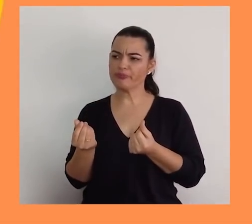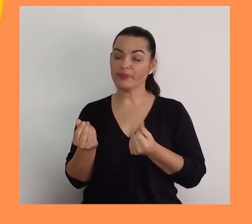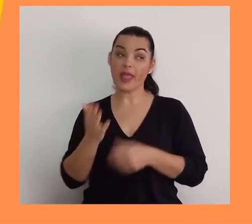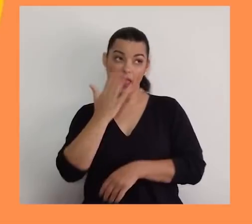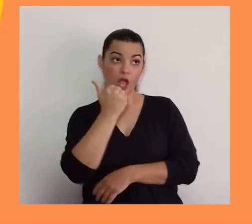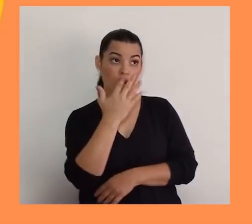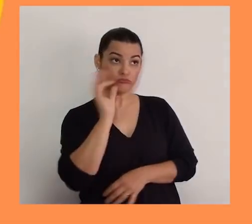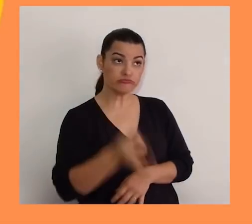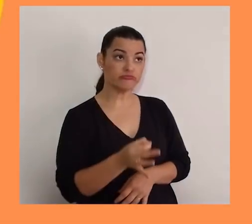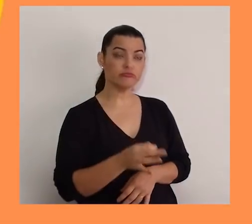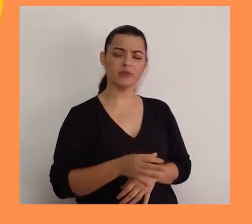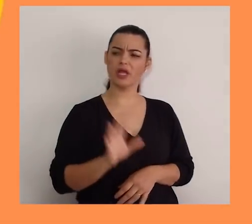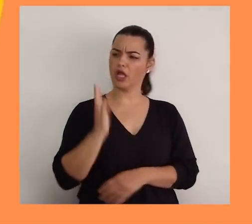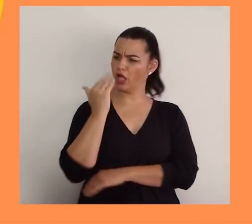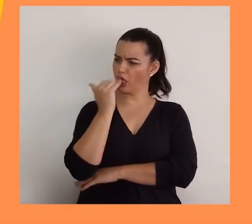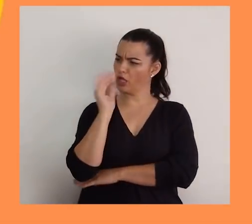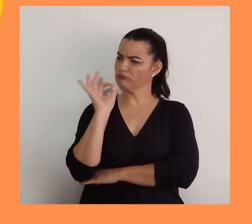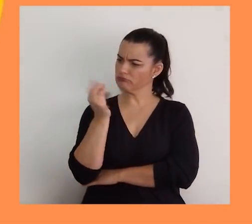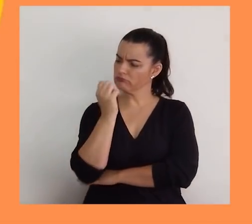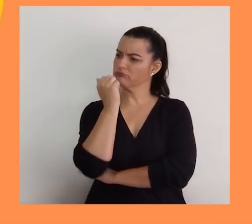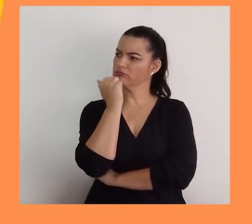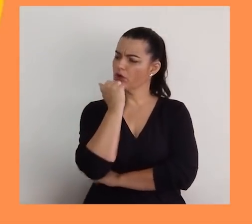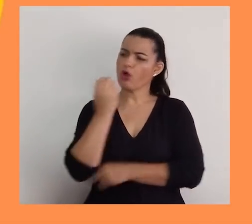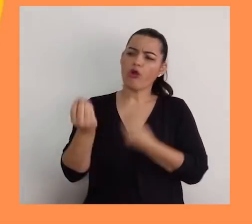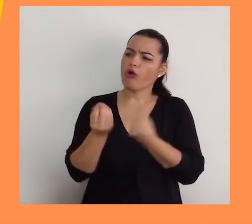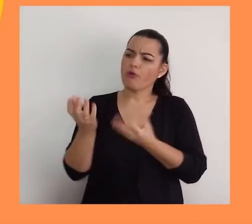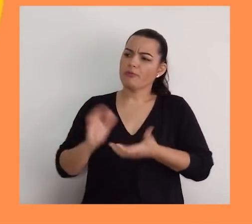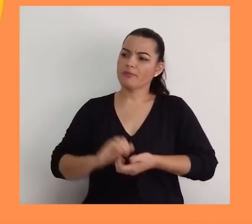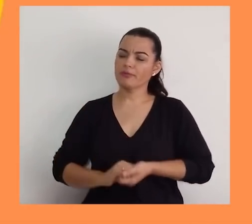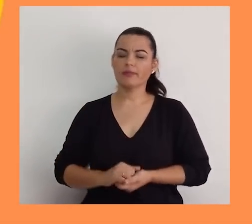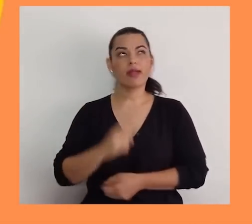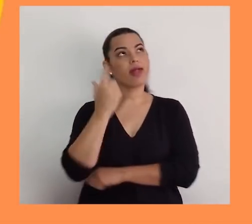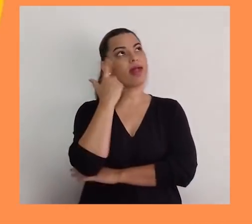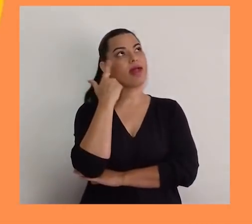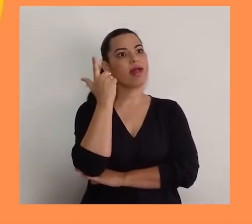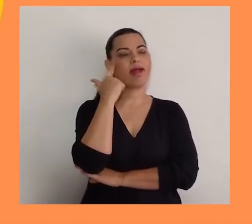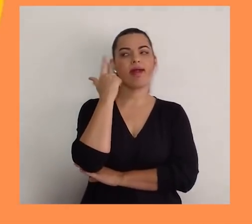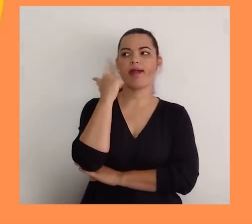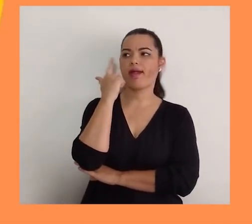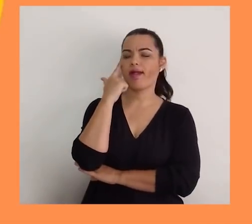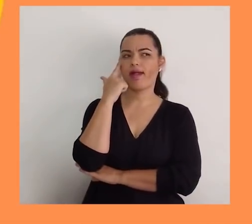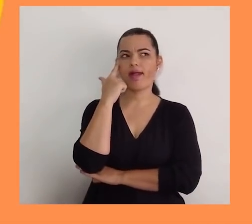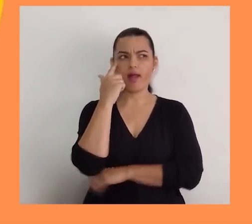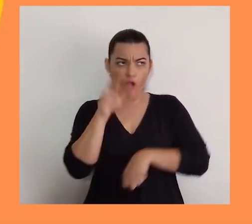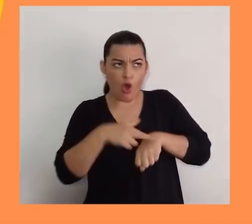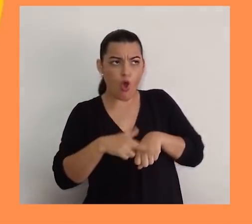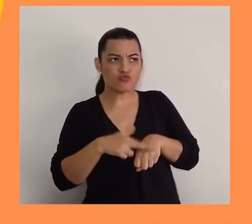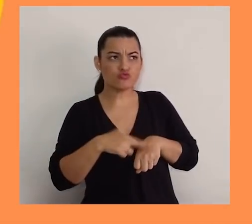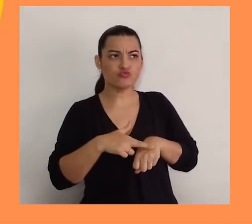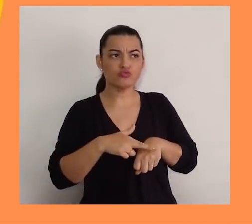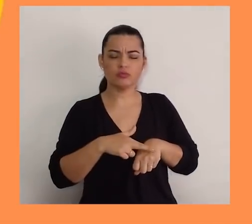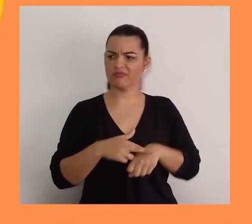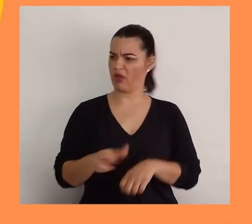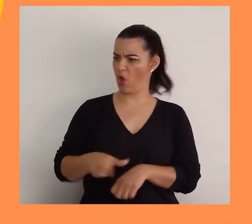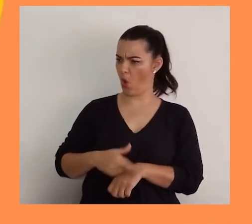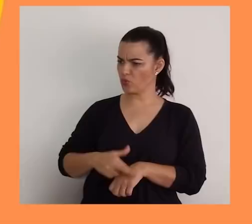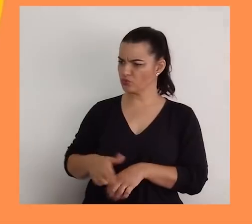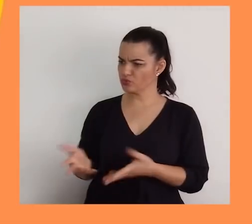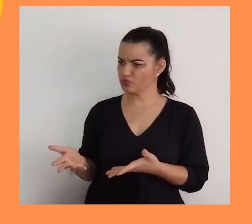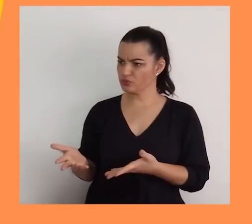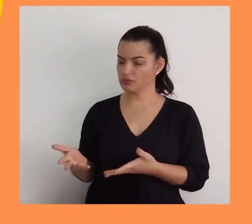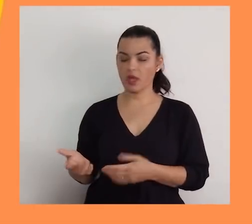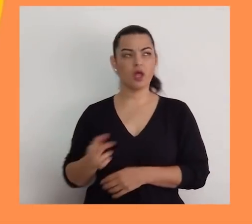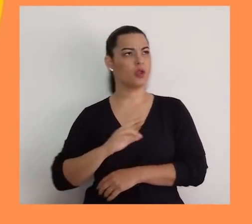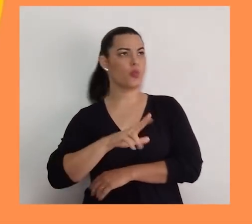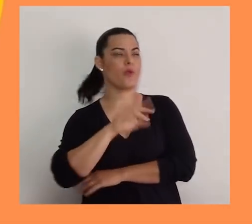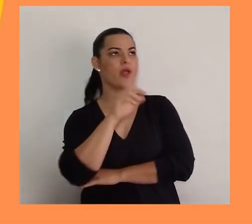tem, Felipe? 5. E hoje nós vamos contar a história que o Felipe escolheu. A história de